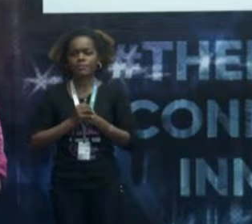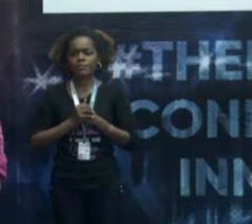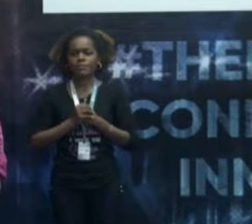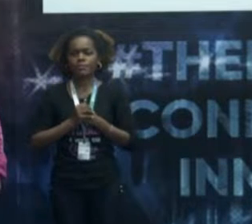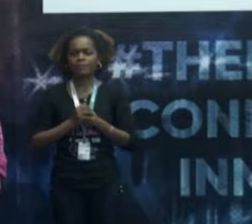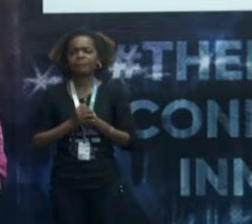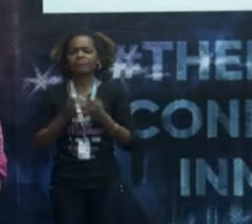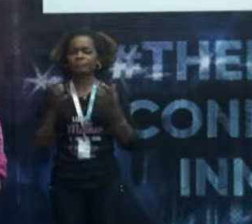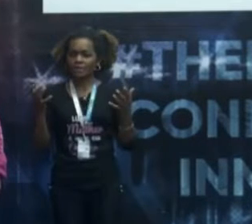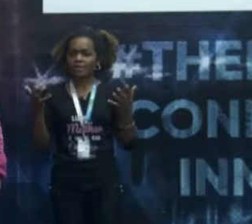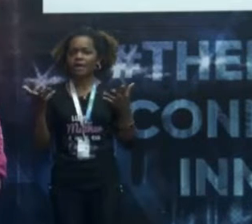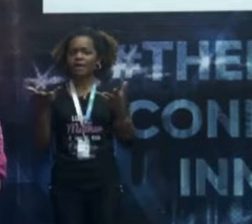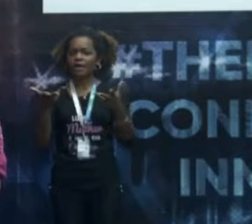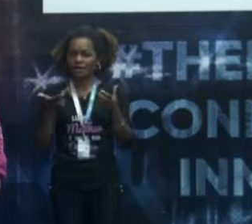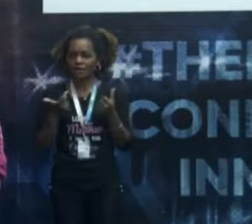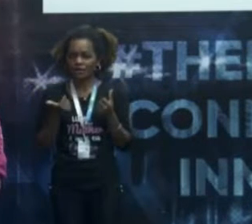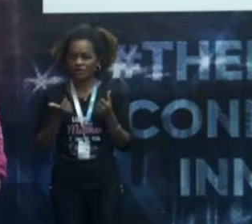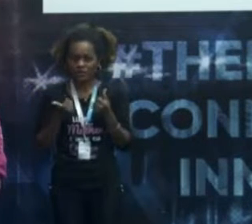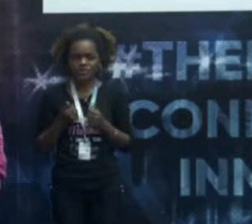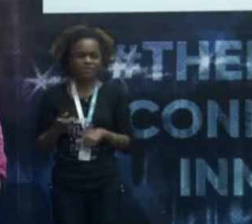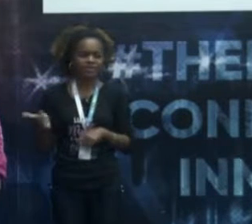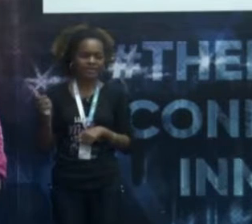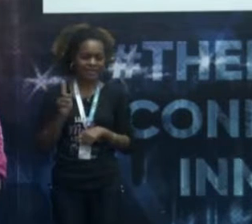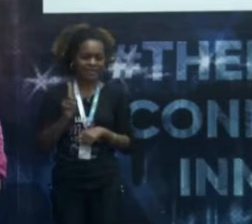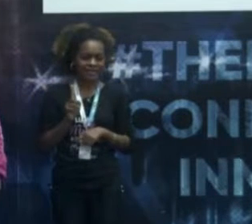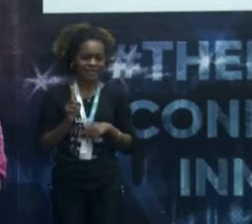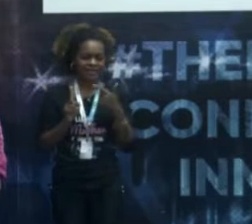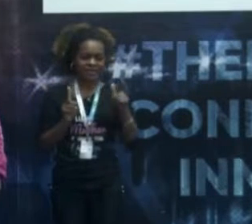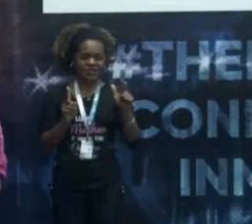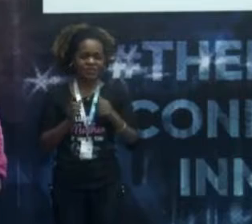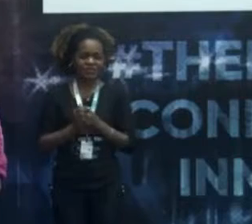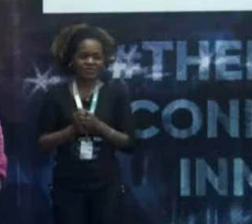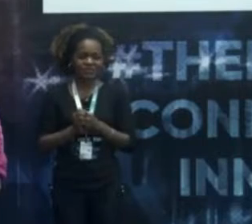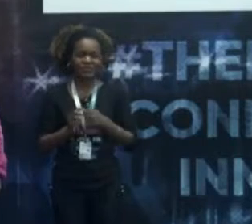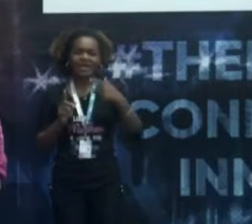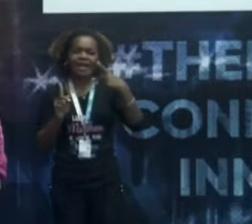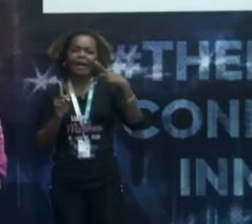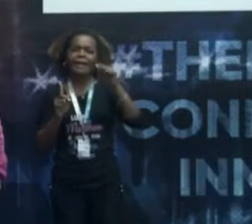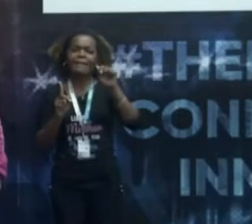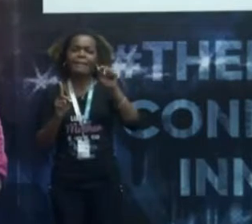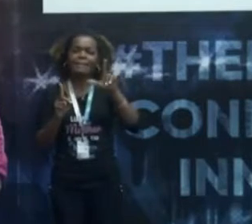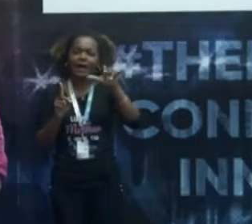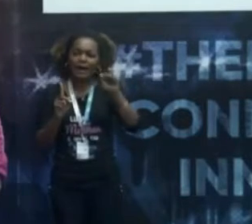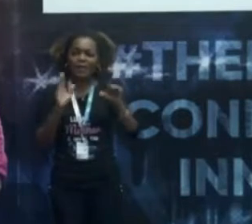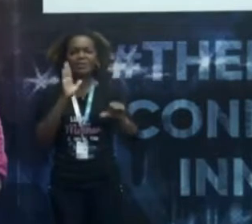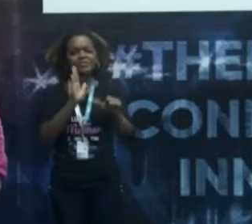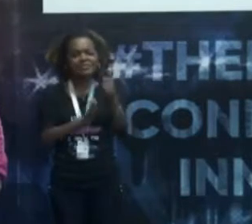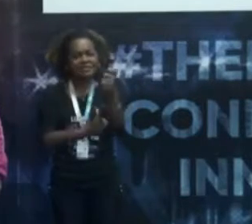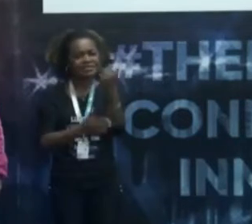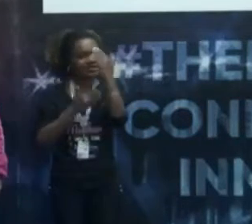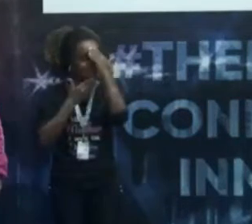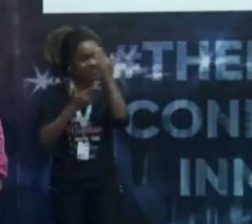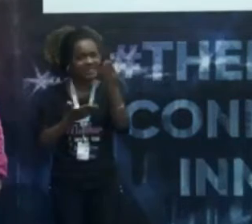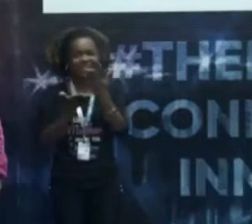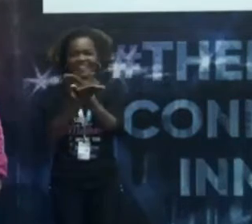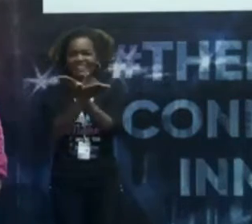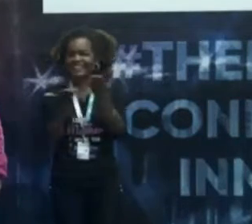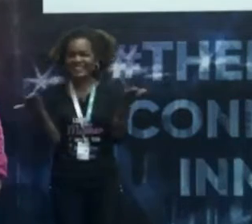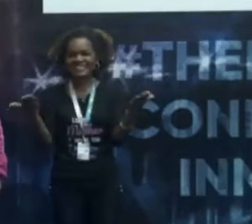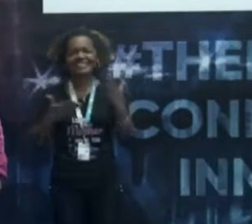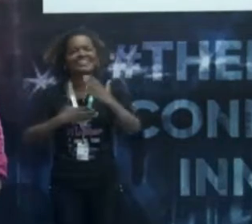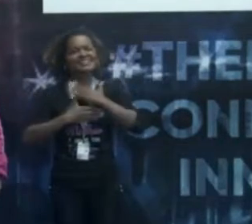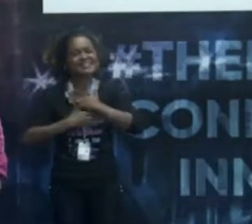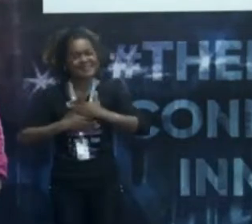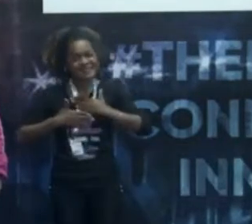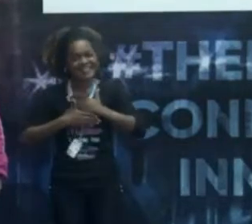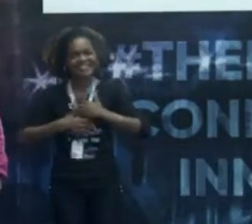Show. Sou eu então, né? Vamos lá. Bom, pessoal, primeiro, muito obrigada, é um prazer estar aqui. Eu